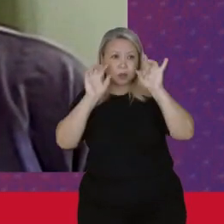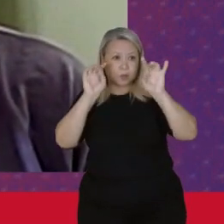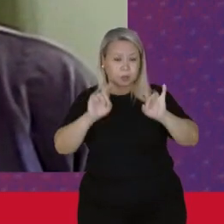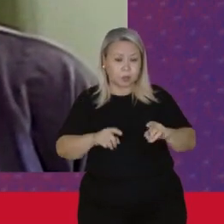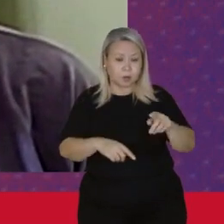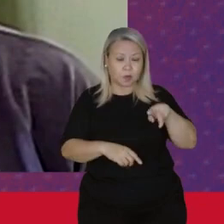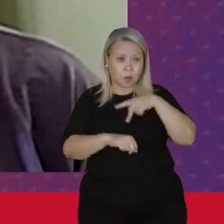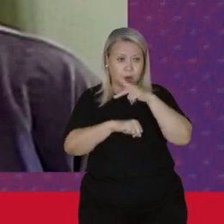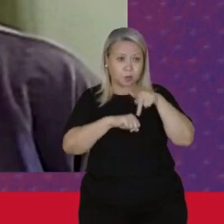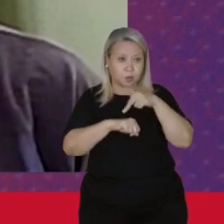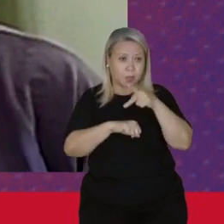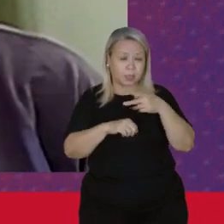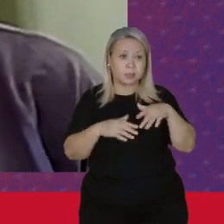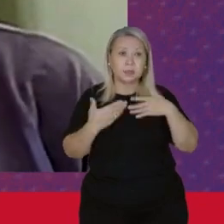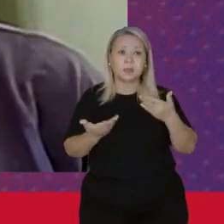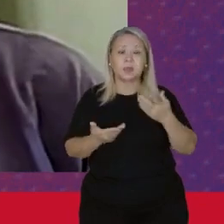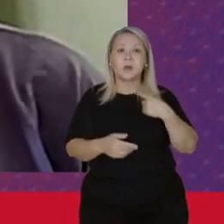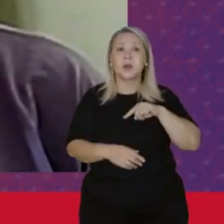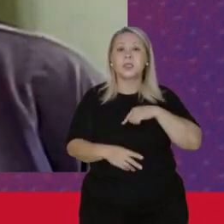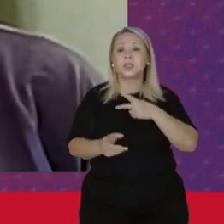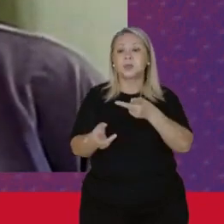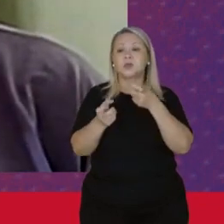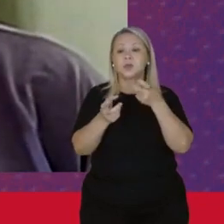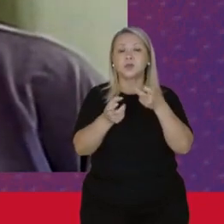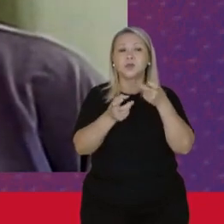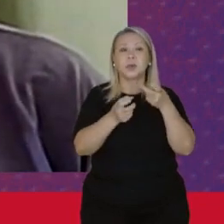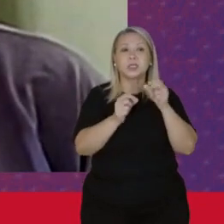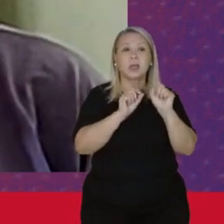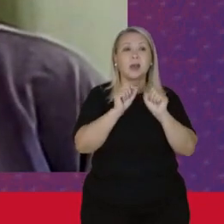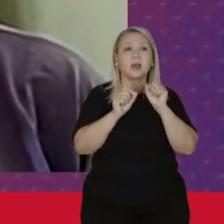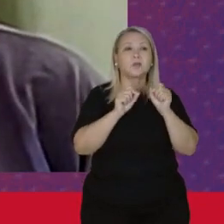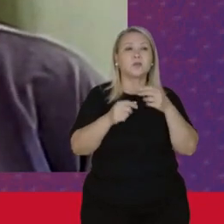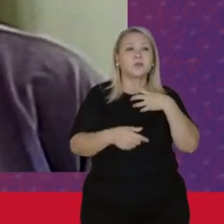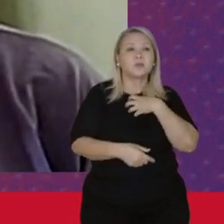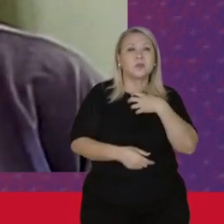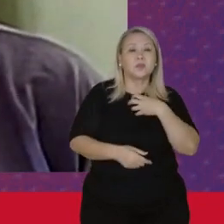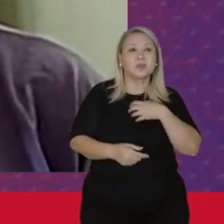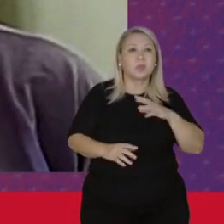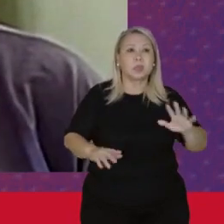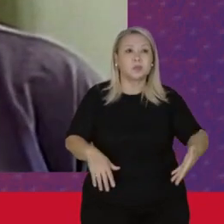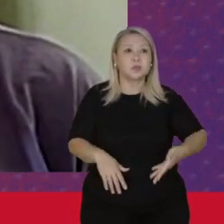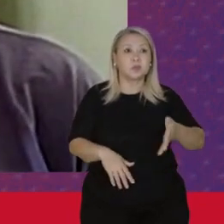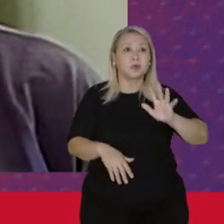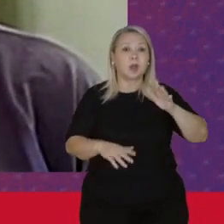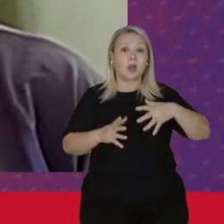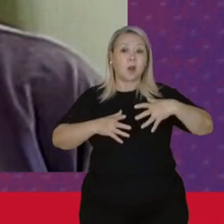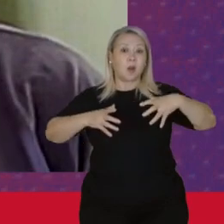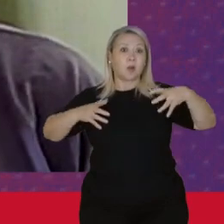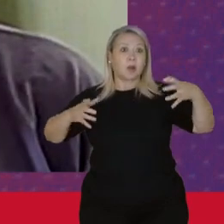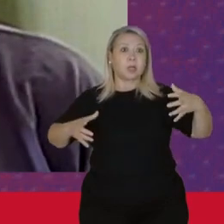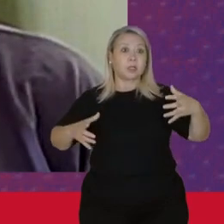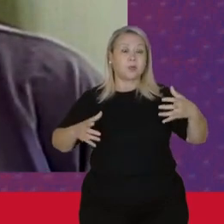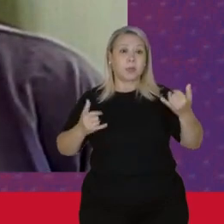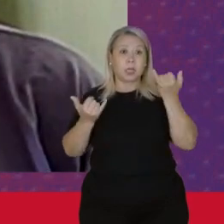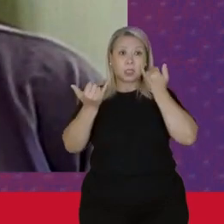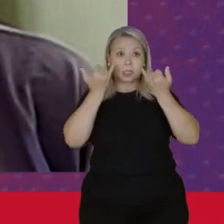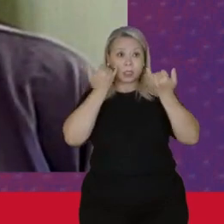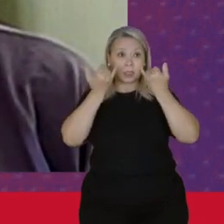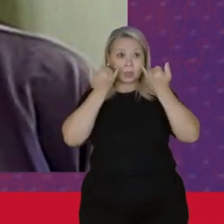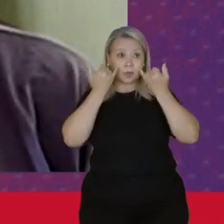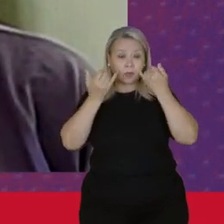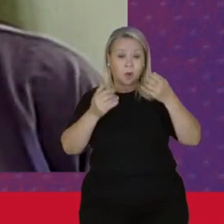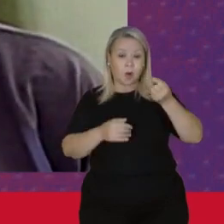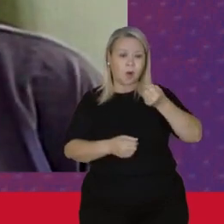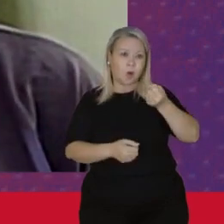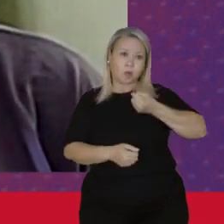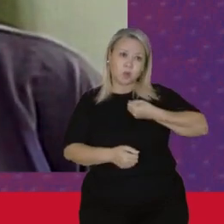nosso país, né? Então a gente vê de forma exorbitante, né, o crescimento dos dados do número